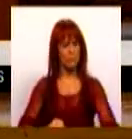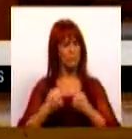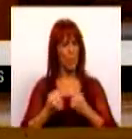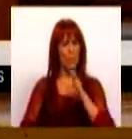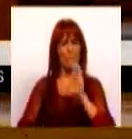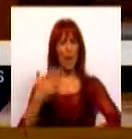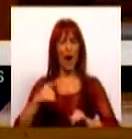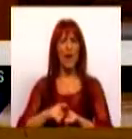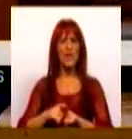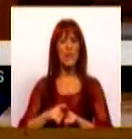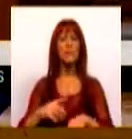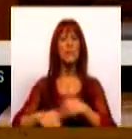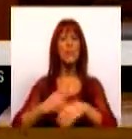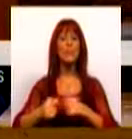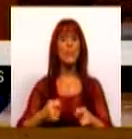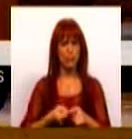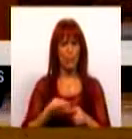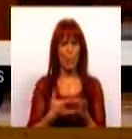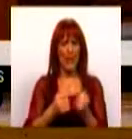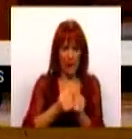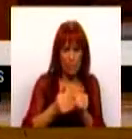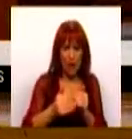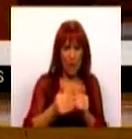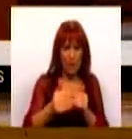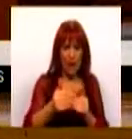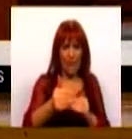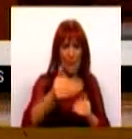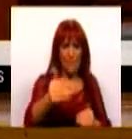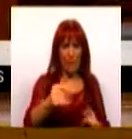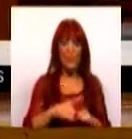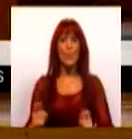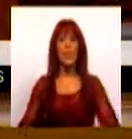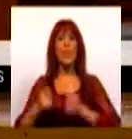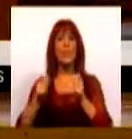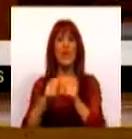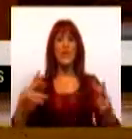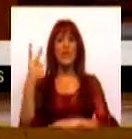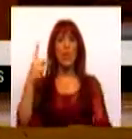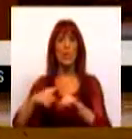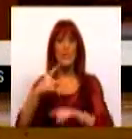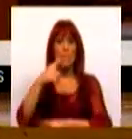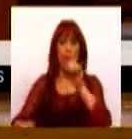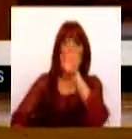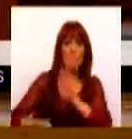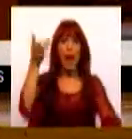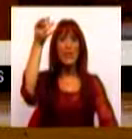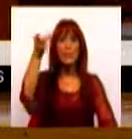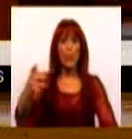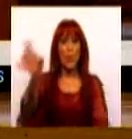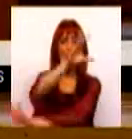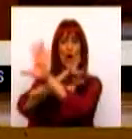e ganhando consecutivamente cota de mercado. O investimento cresce 2,5 vezes mais do que na